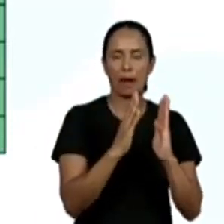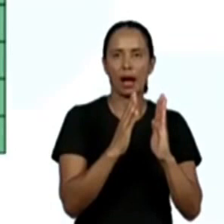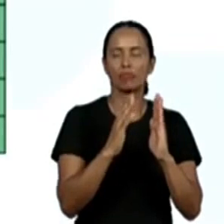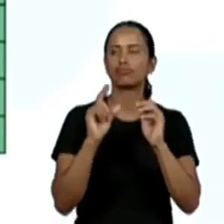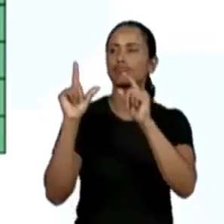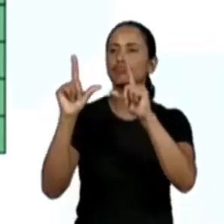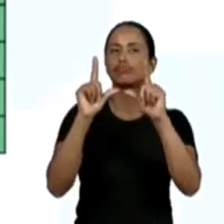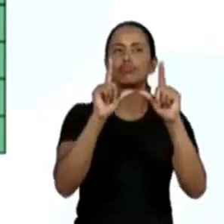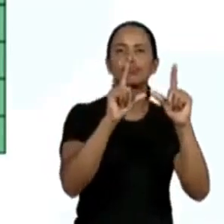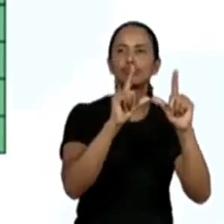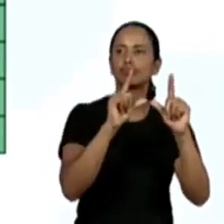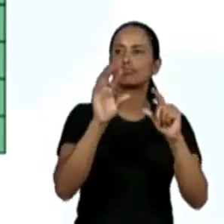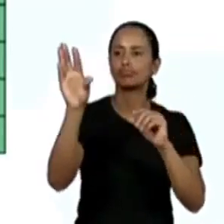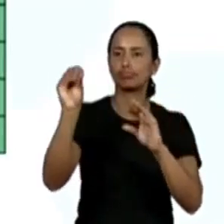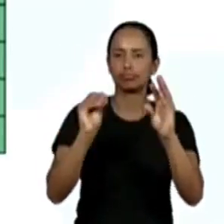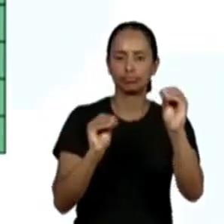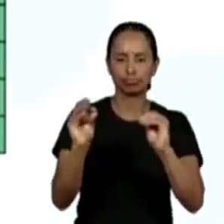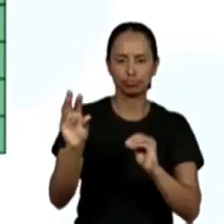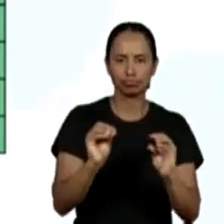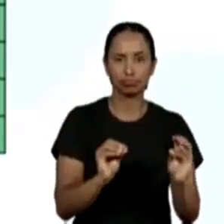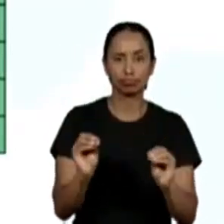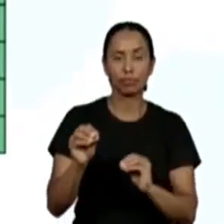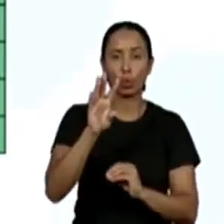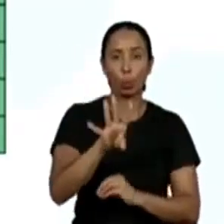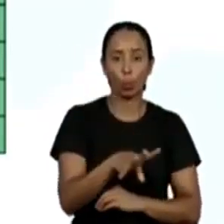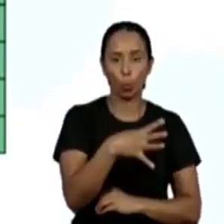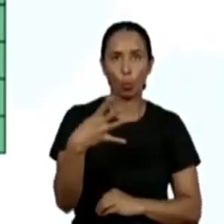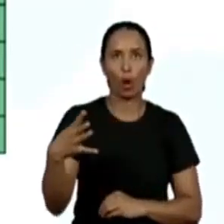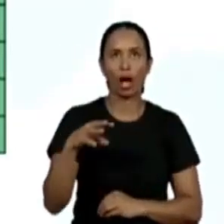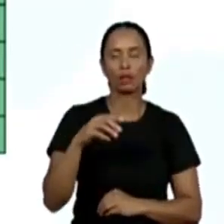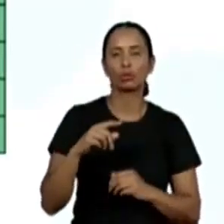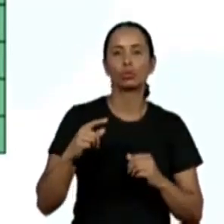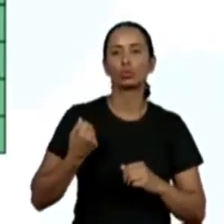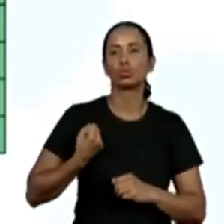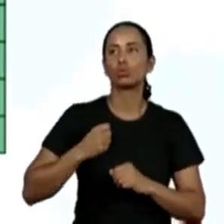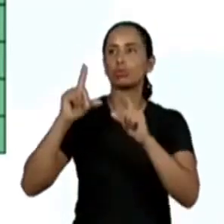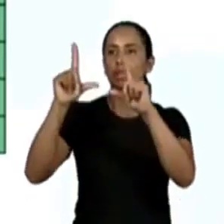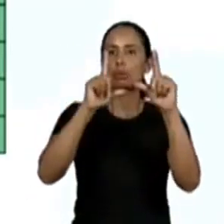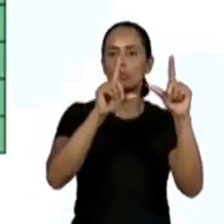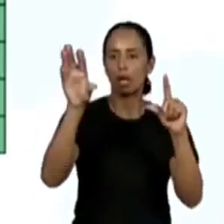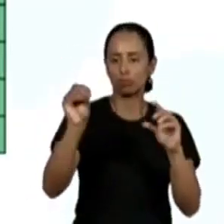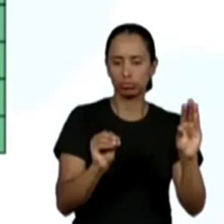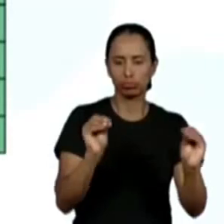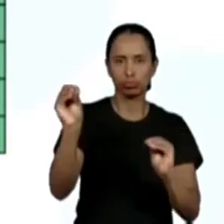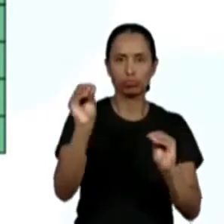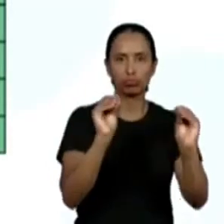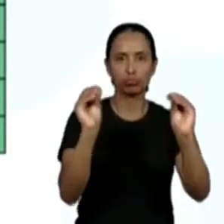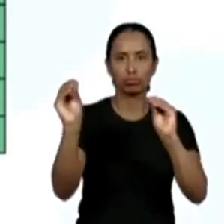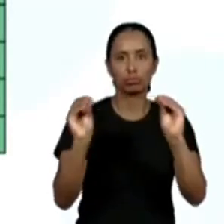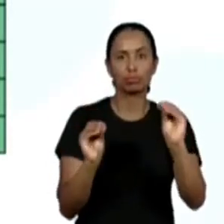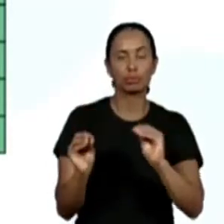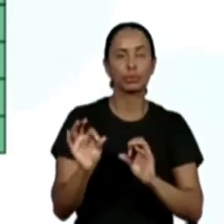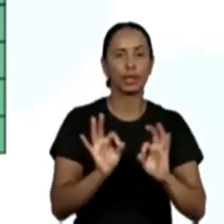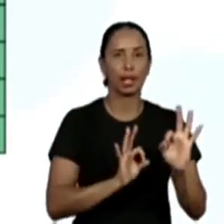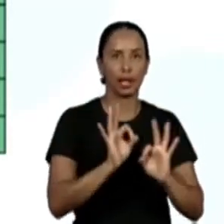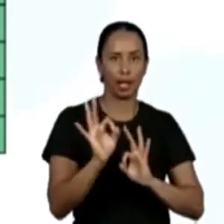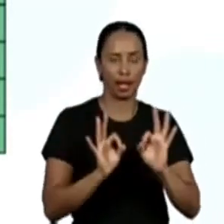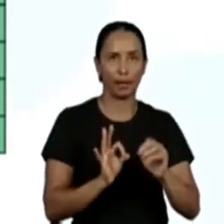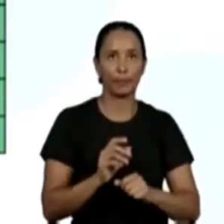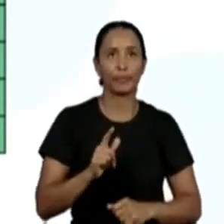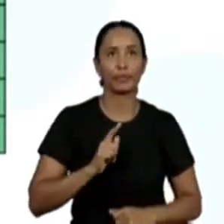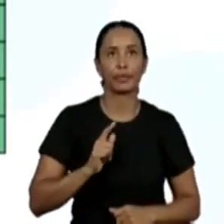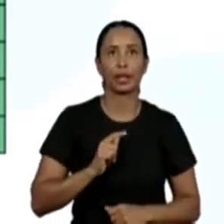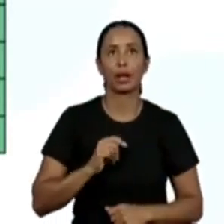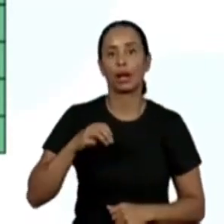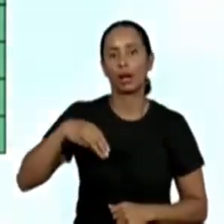encontrados pelos estudantes. Como eu falei para vocês, eu falei aqui, ó, que eu estou numa classe de milhar, né,